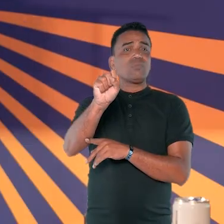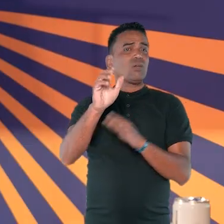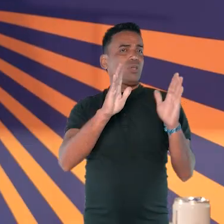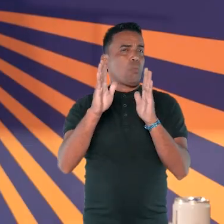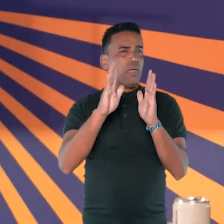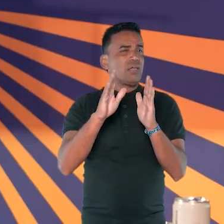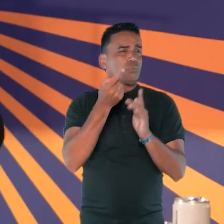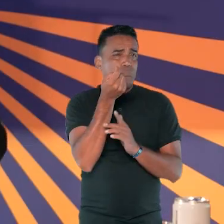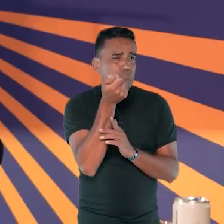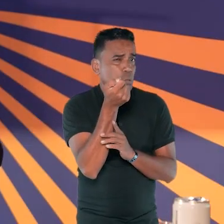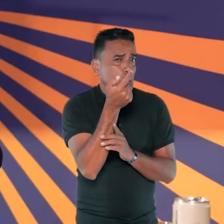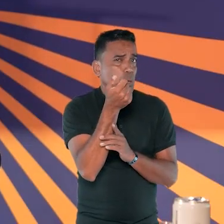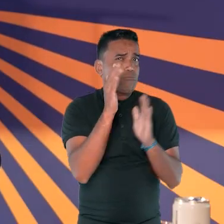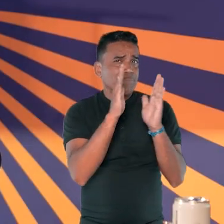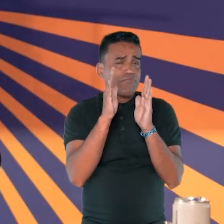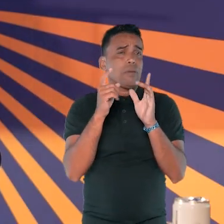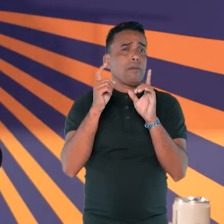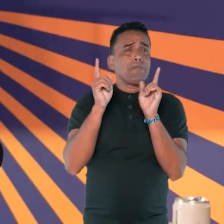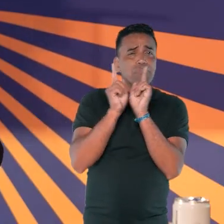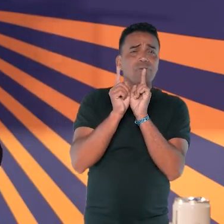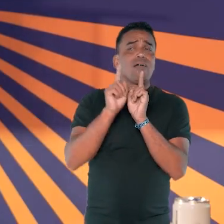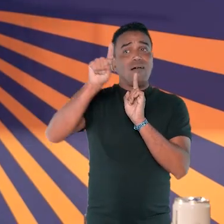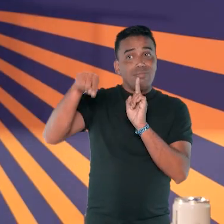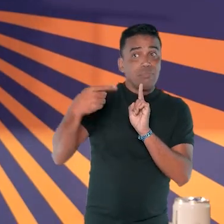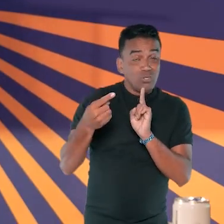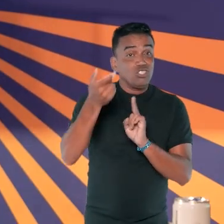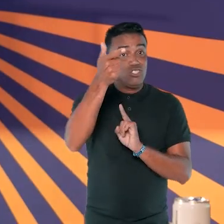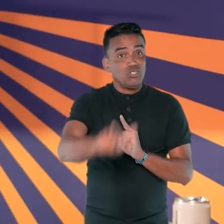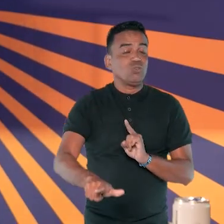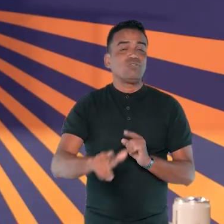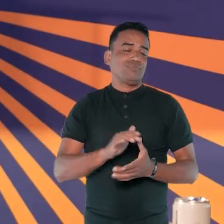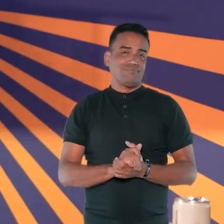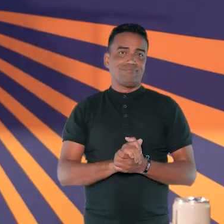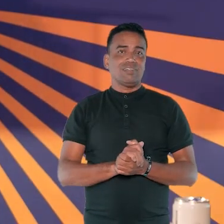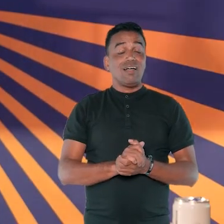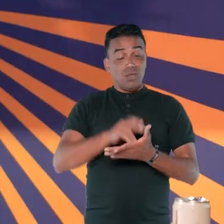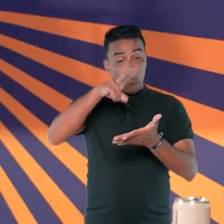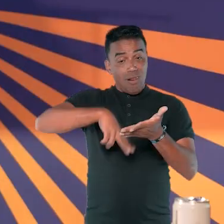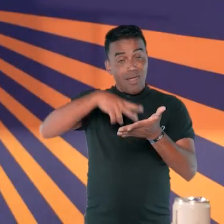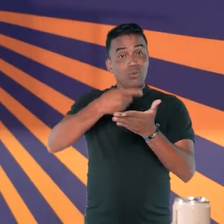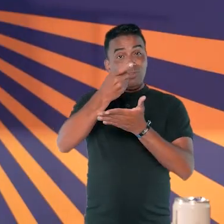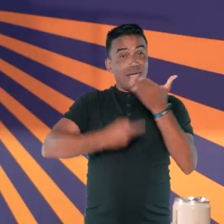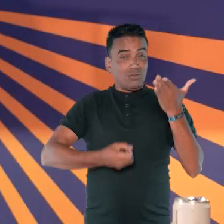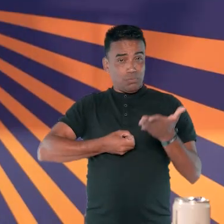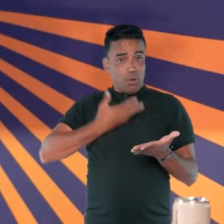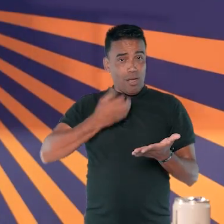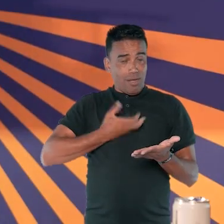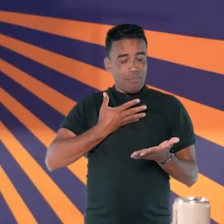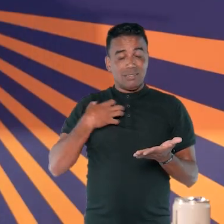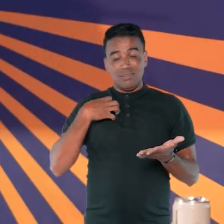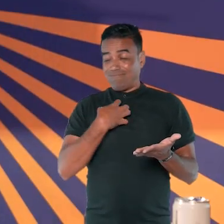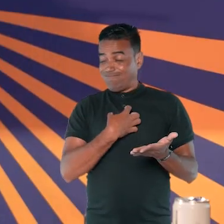pequeno, e daí a pouco nós temos de novo, e quando eu leio alguns poemas, como este, que tem essa